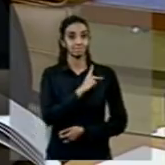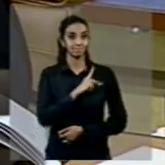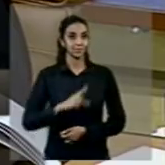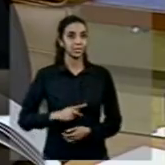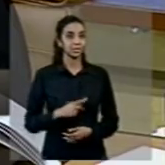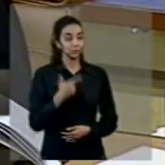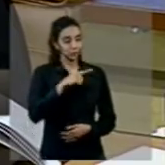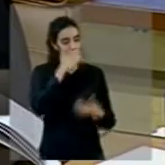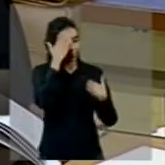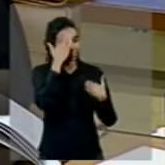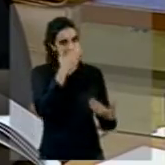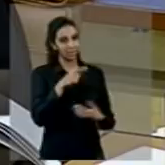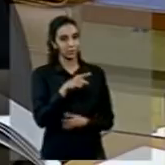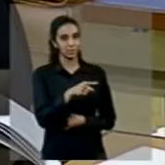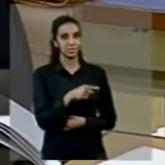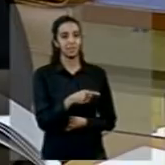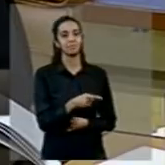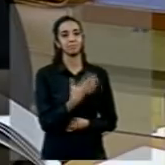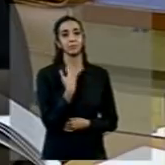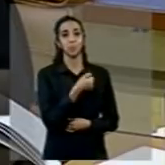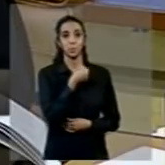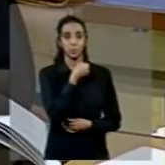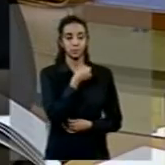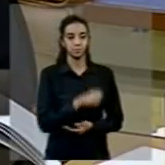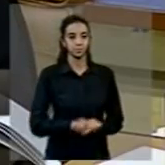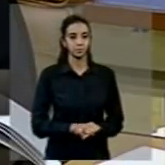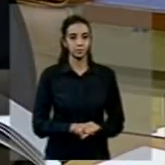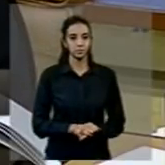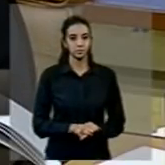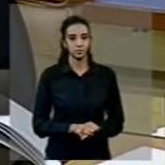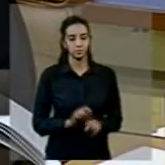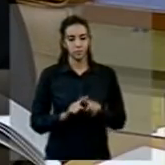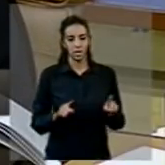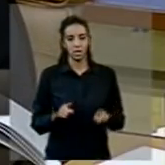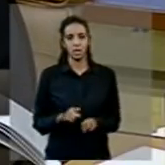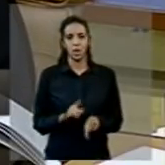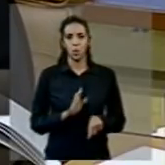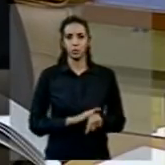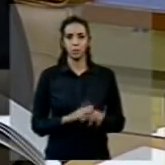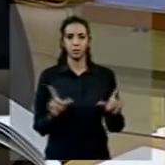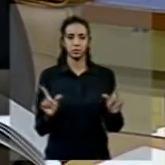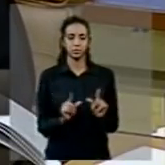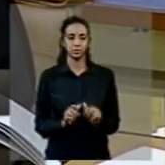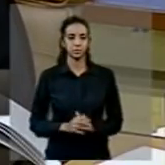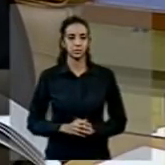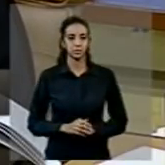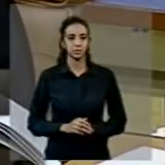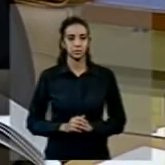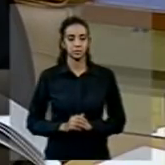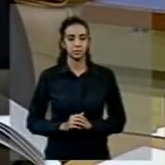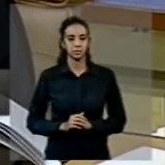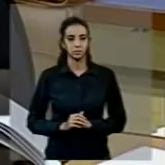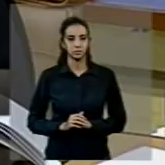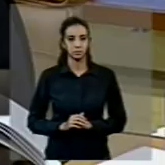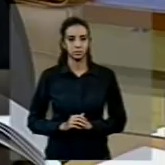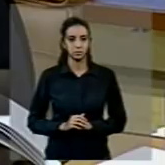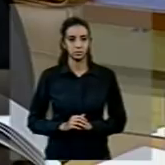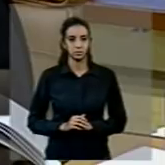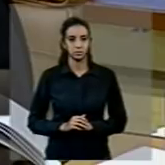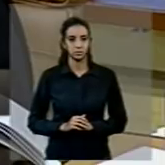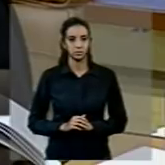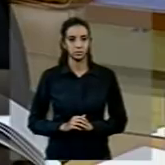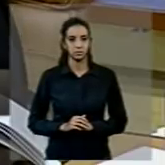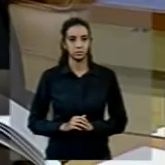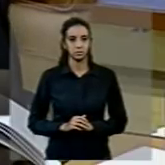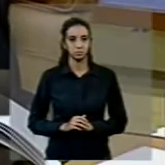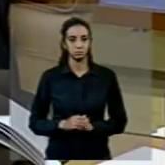Vossa Excelência de ter me concedido a palavra, mas, como disse, para otimizar até o julgamento, achei por bem